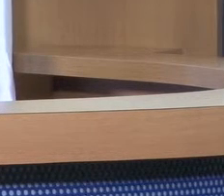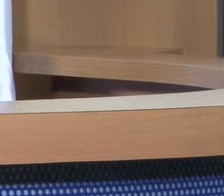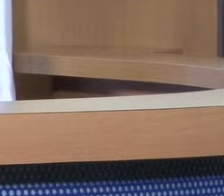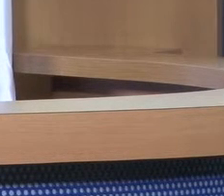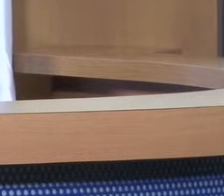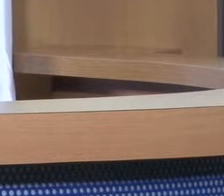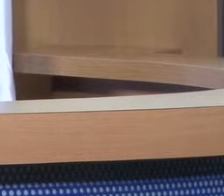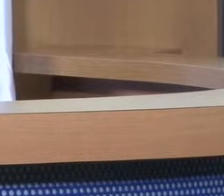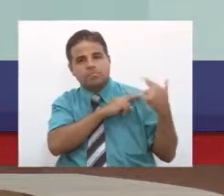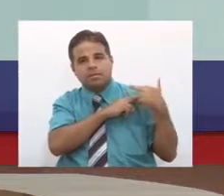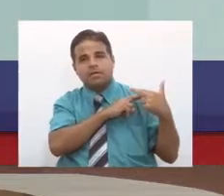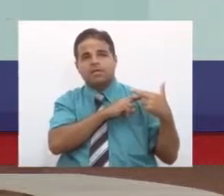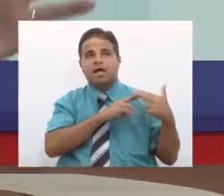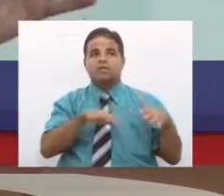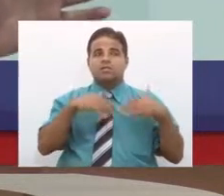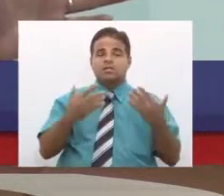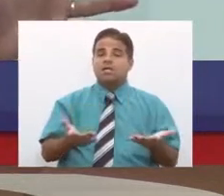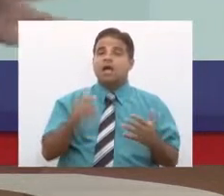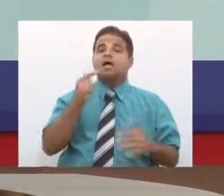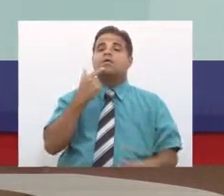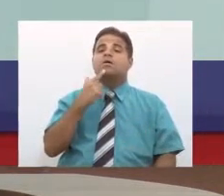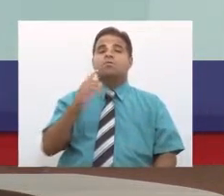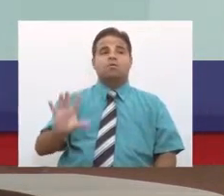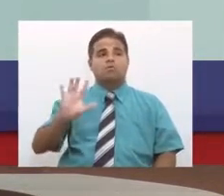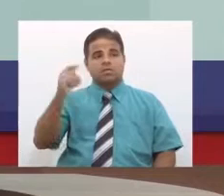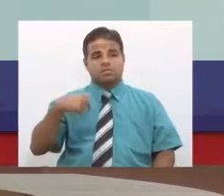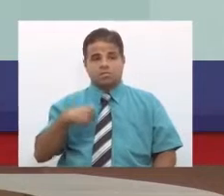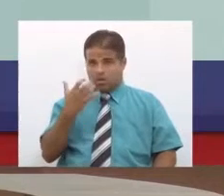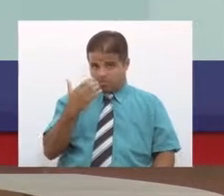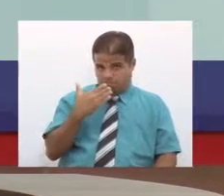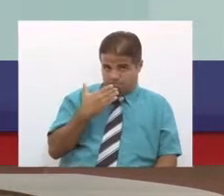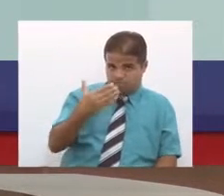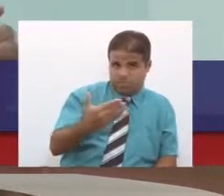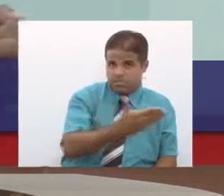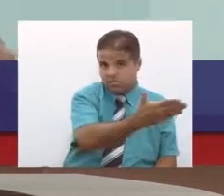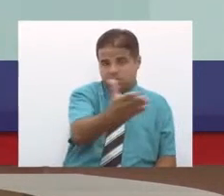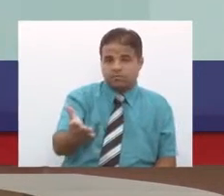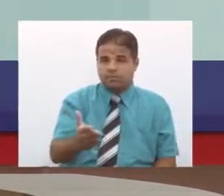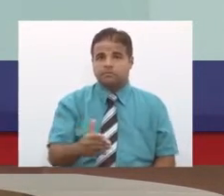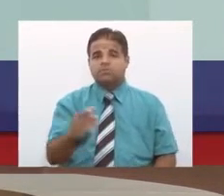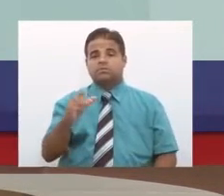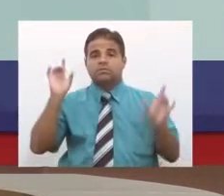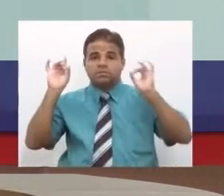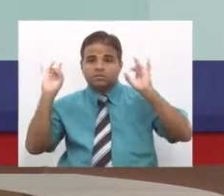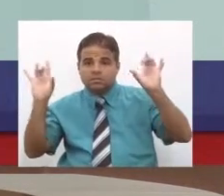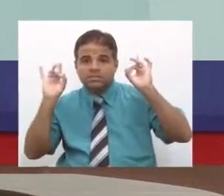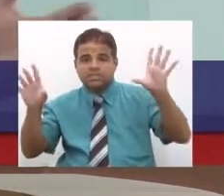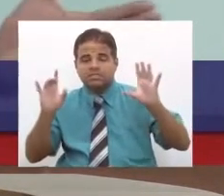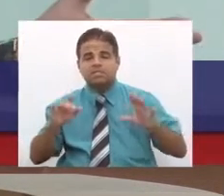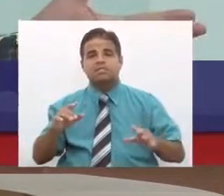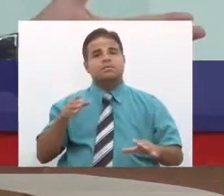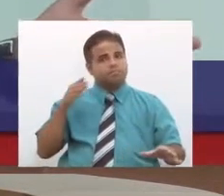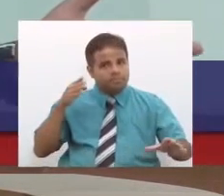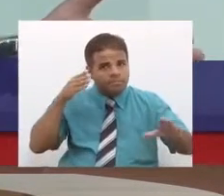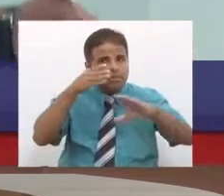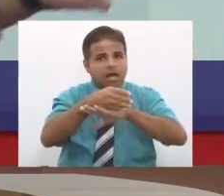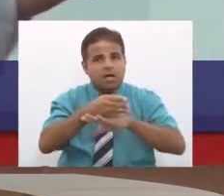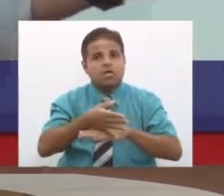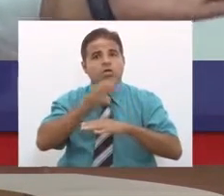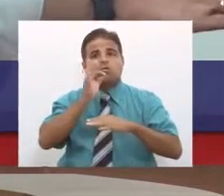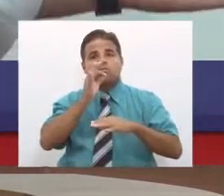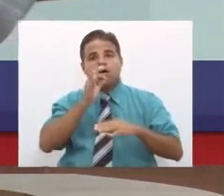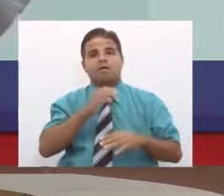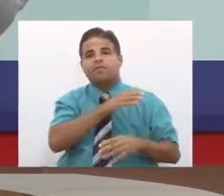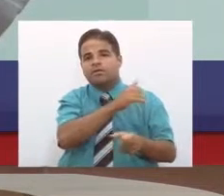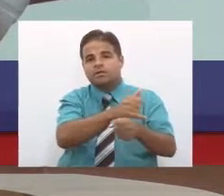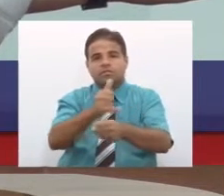evolução na carreira. E aí, presidente, eu quero pedir ao senhor, Vossa Excelência, para ir tomar o café com os donos